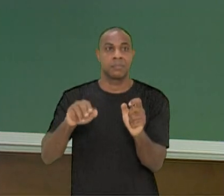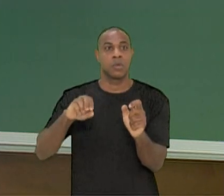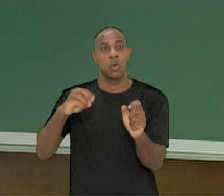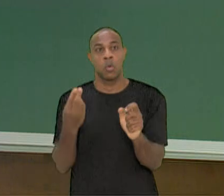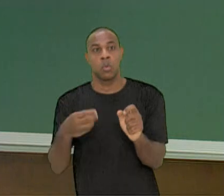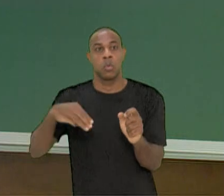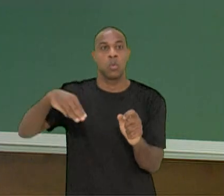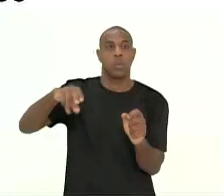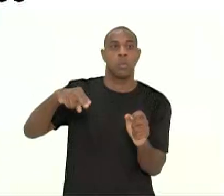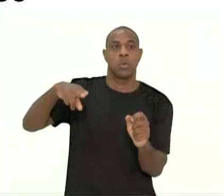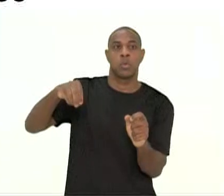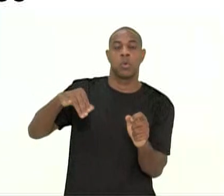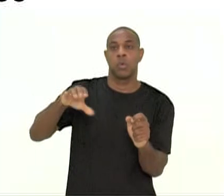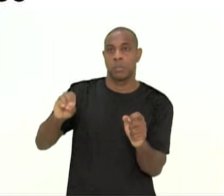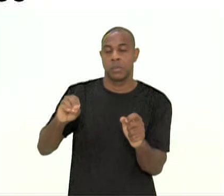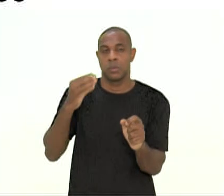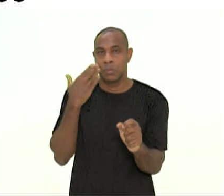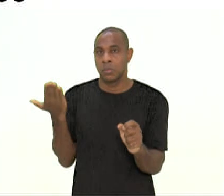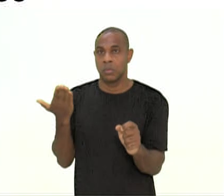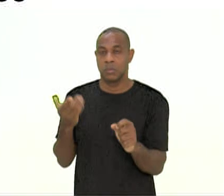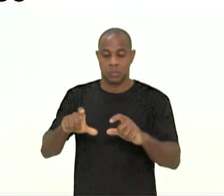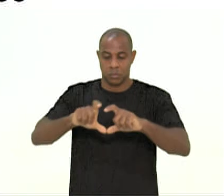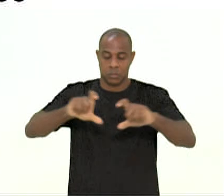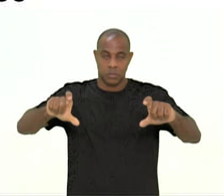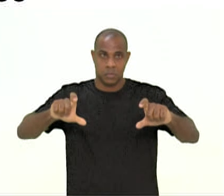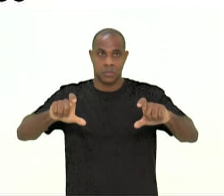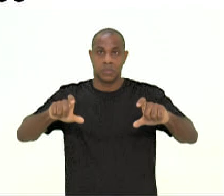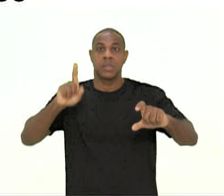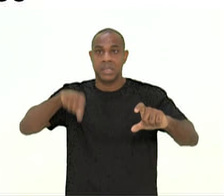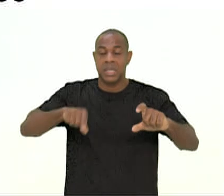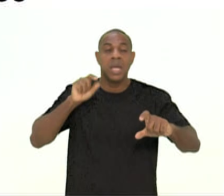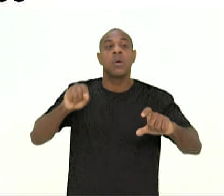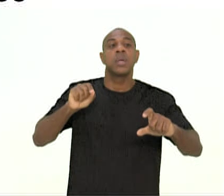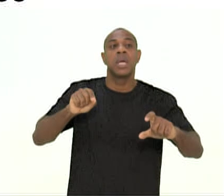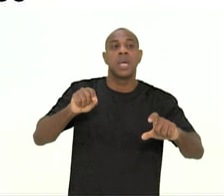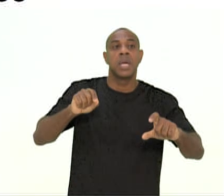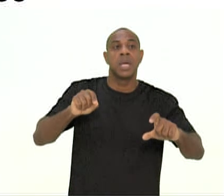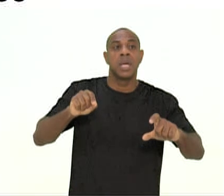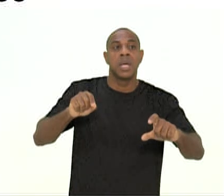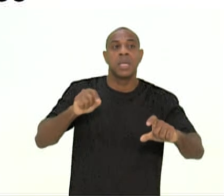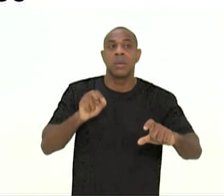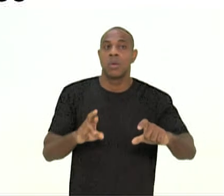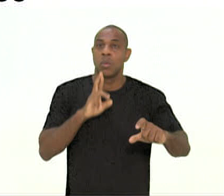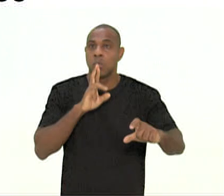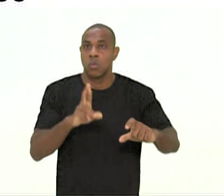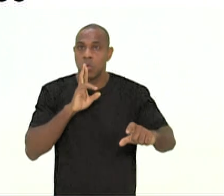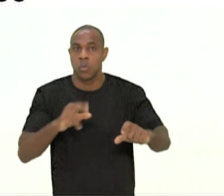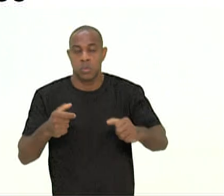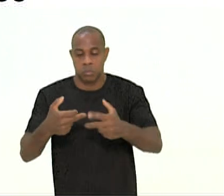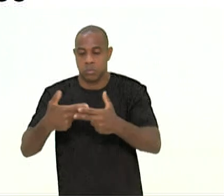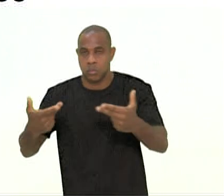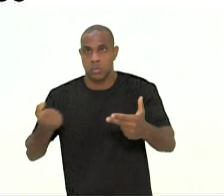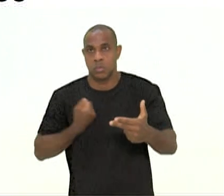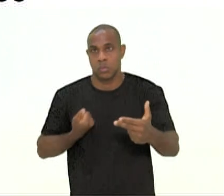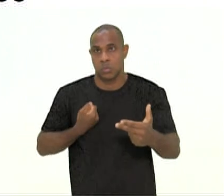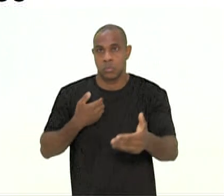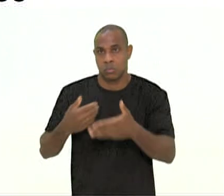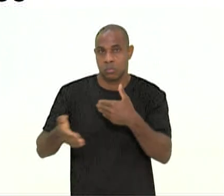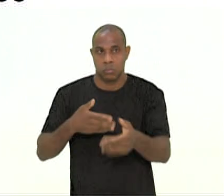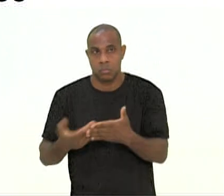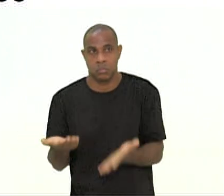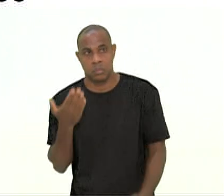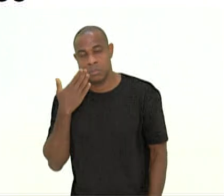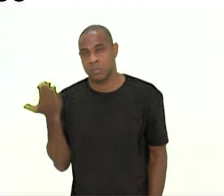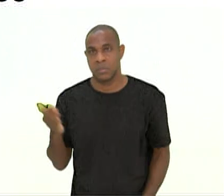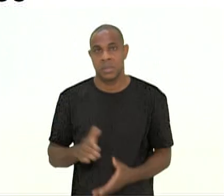termo algébrico ou de monômio toda expressão algébrica que seja o produto de uma variável por um número. Então, o que tem no